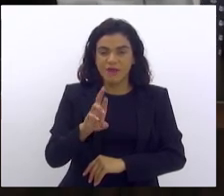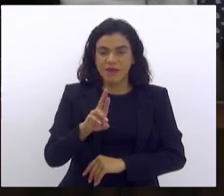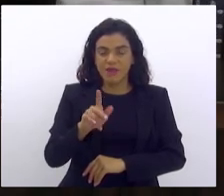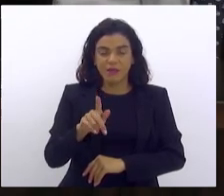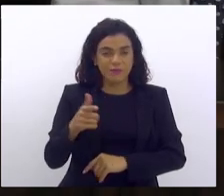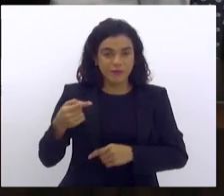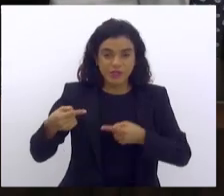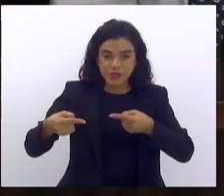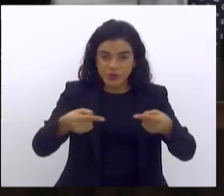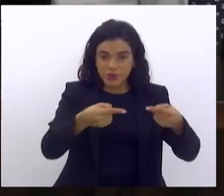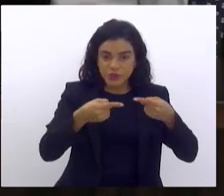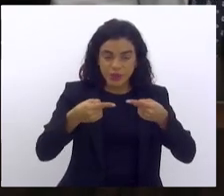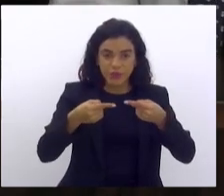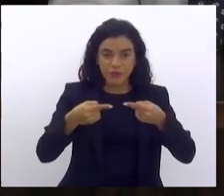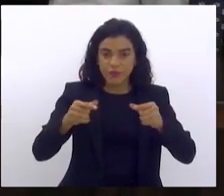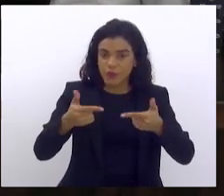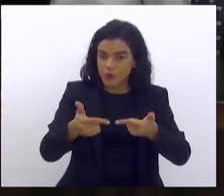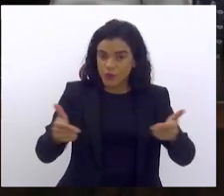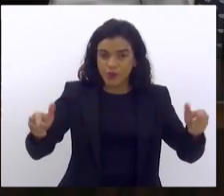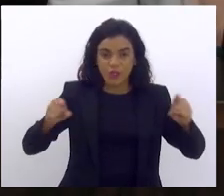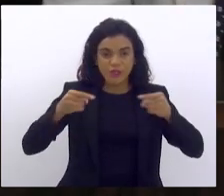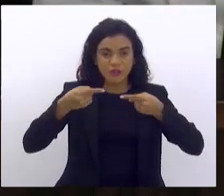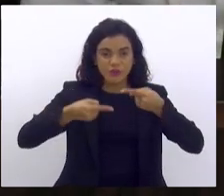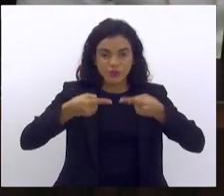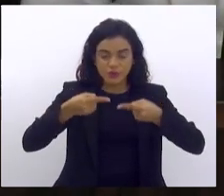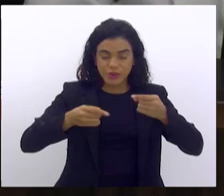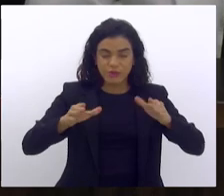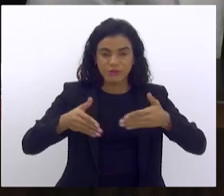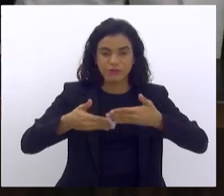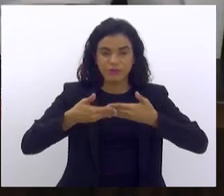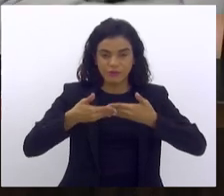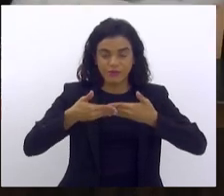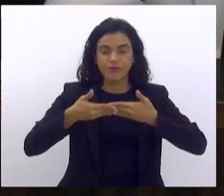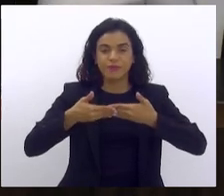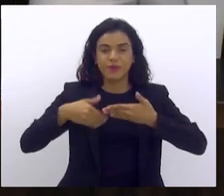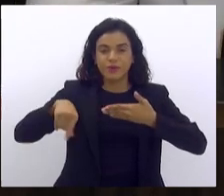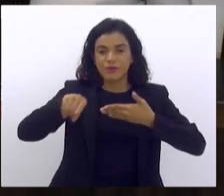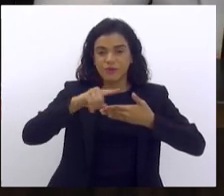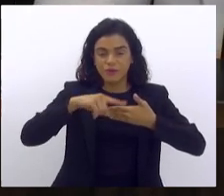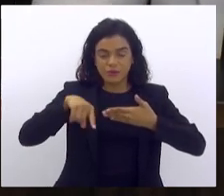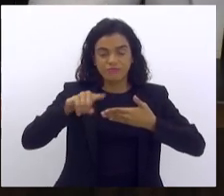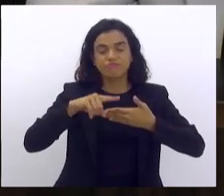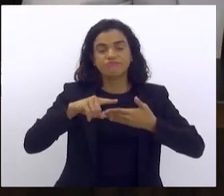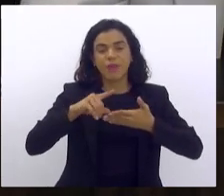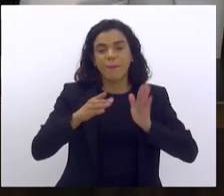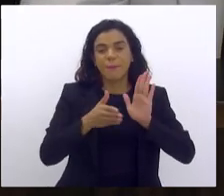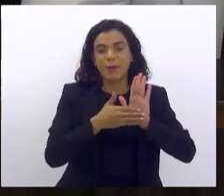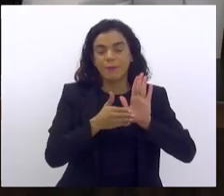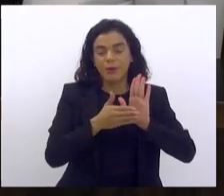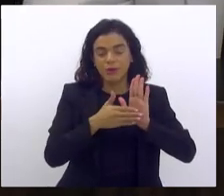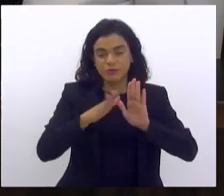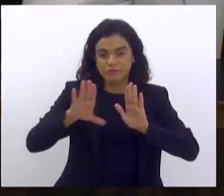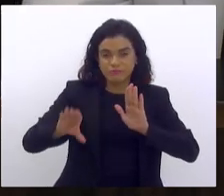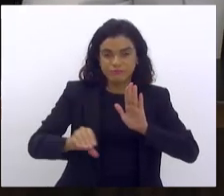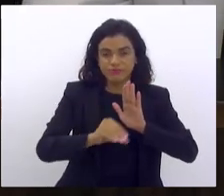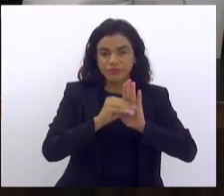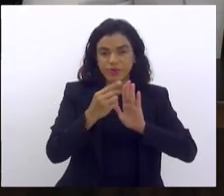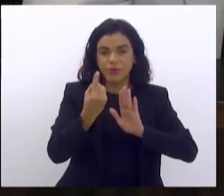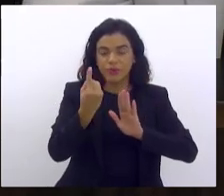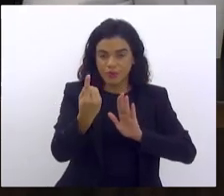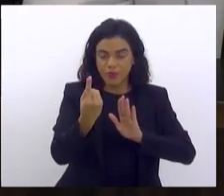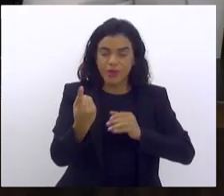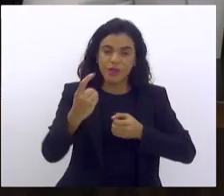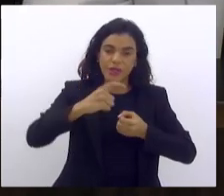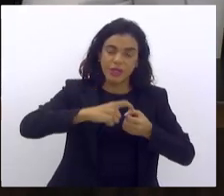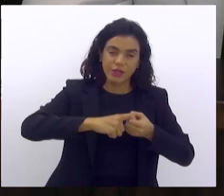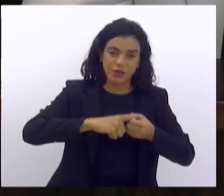não havendo mais quem queira discutir, encerrada a discussão, a presente proposta recebeu uma emenda e